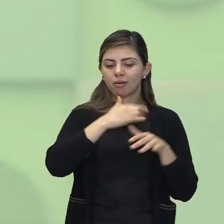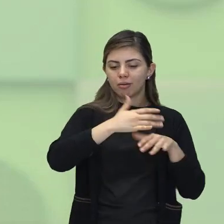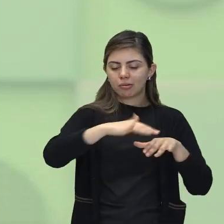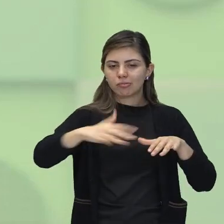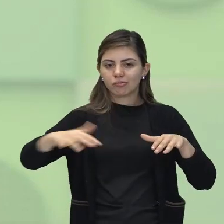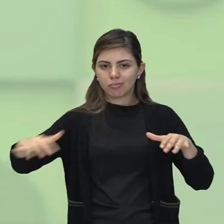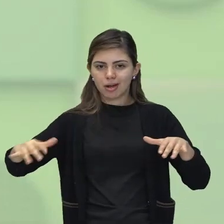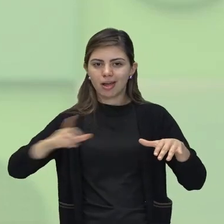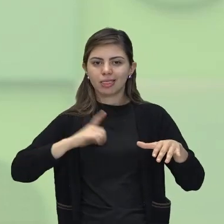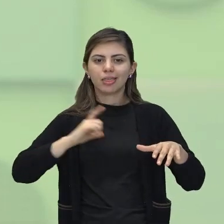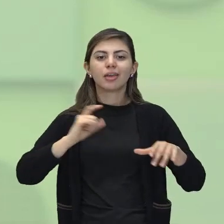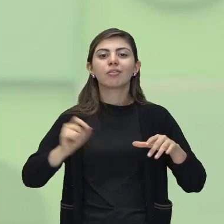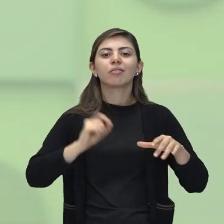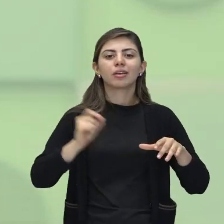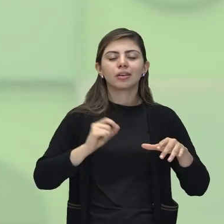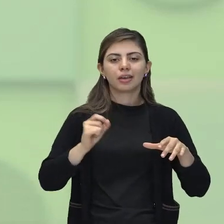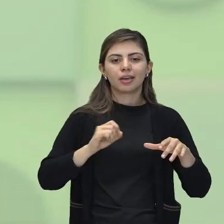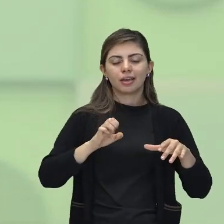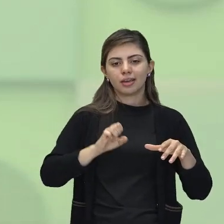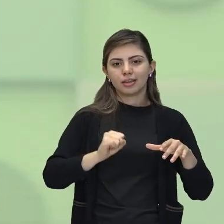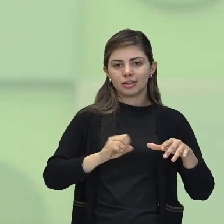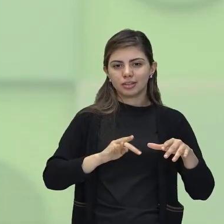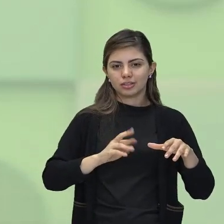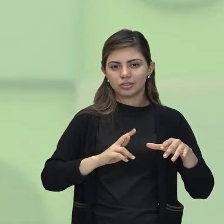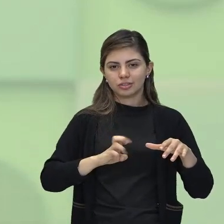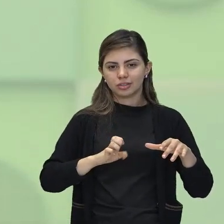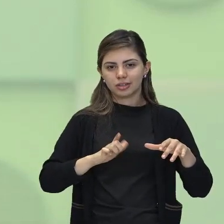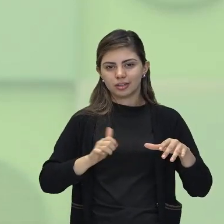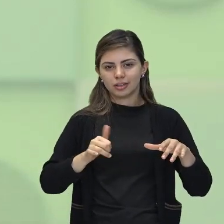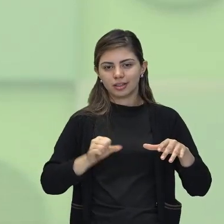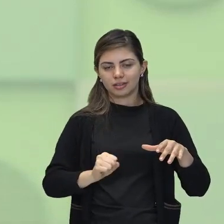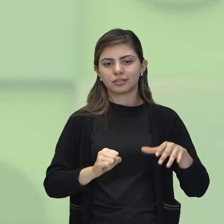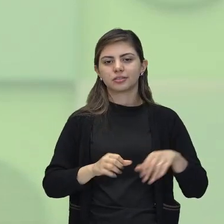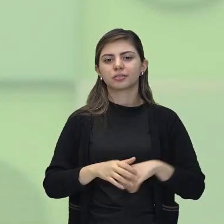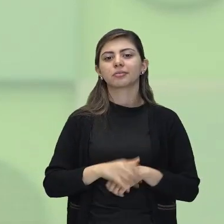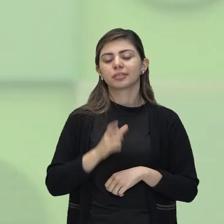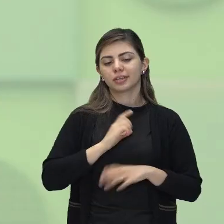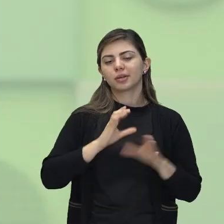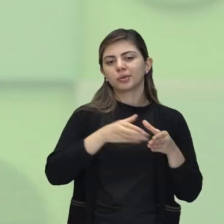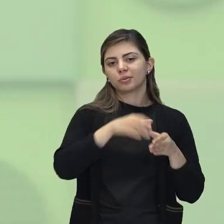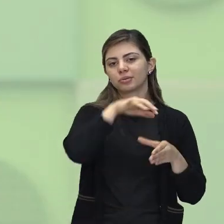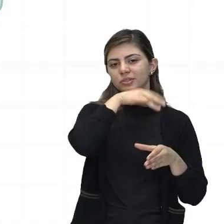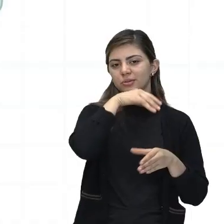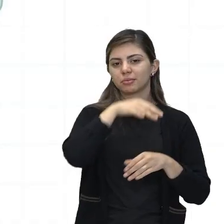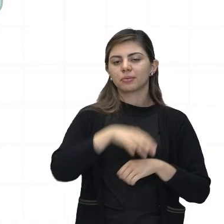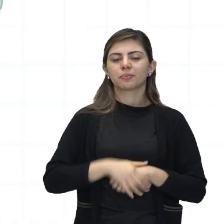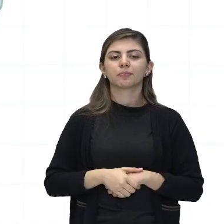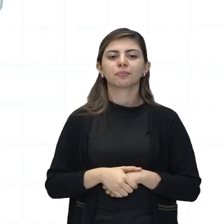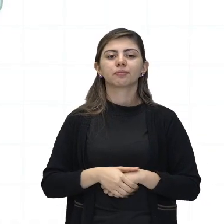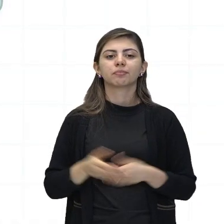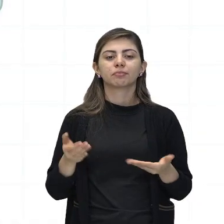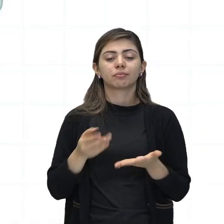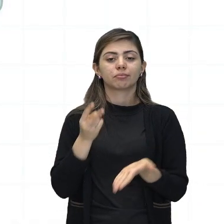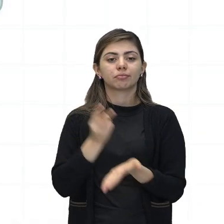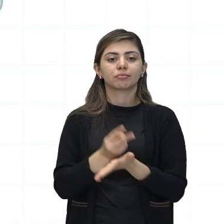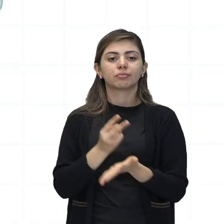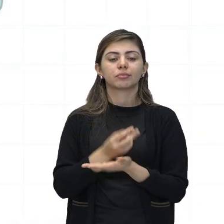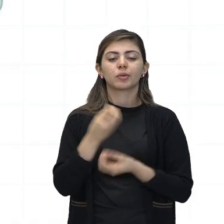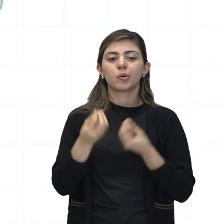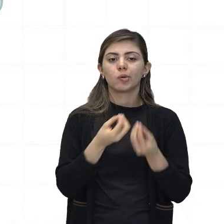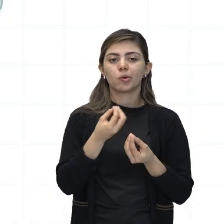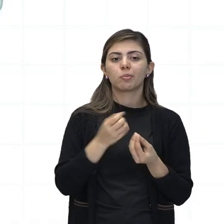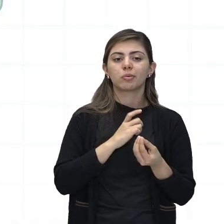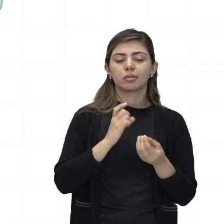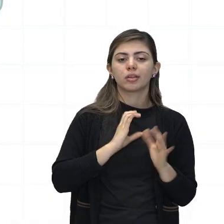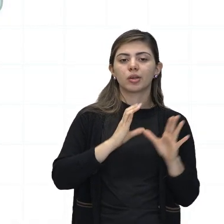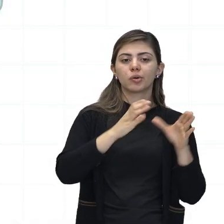oceanos, também são classificados ali no reino animal. Tá? Então, vamos continuar aí sobre a classificação